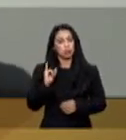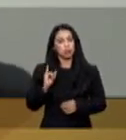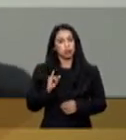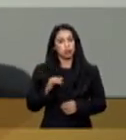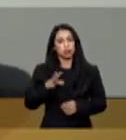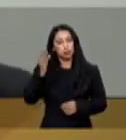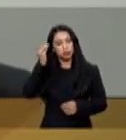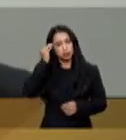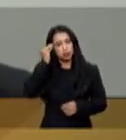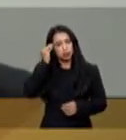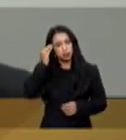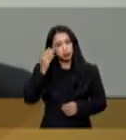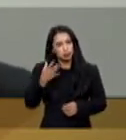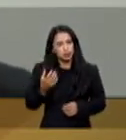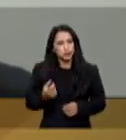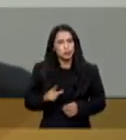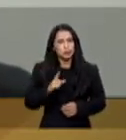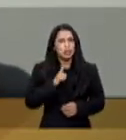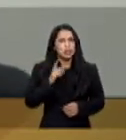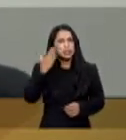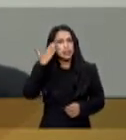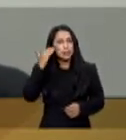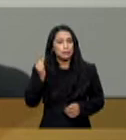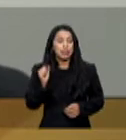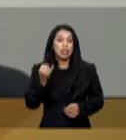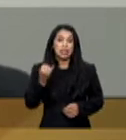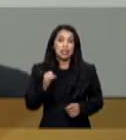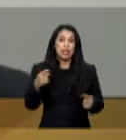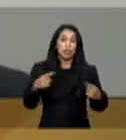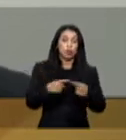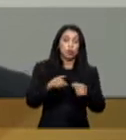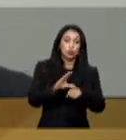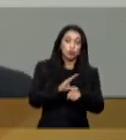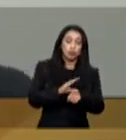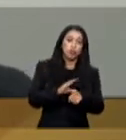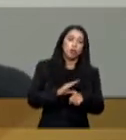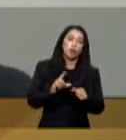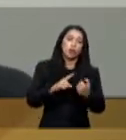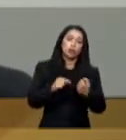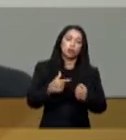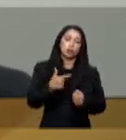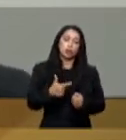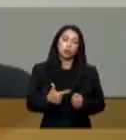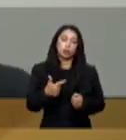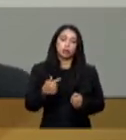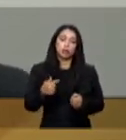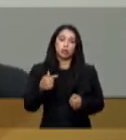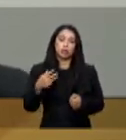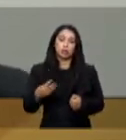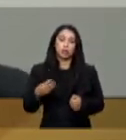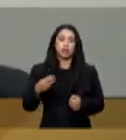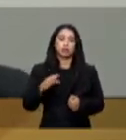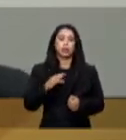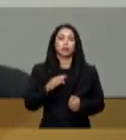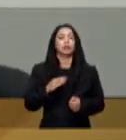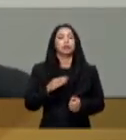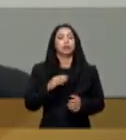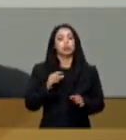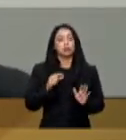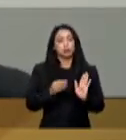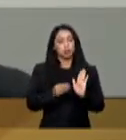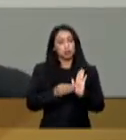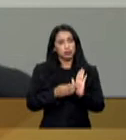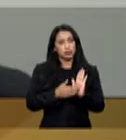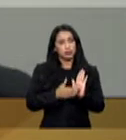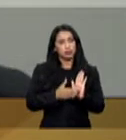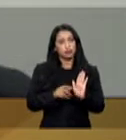a controvérsia saber se é ou não inconstitucional o artigo 273 do Código Penal, com nova redação que lhe foi